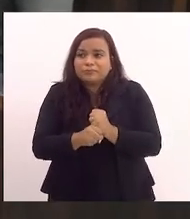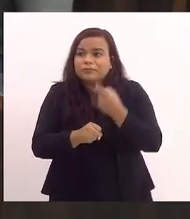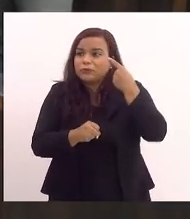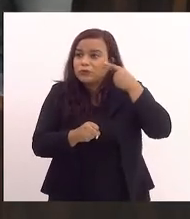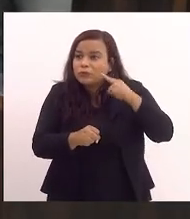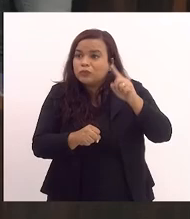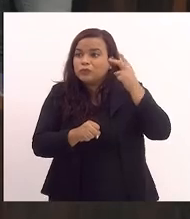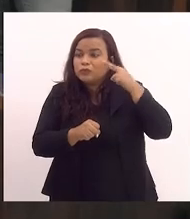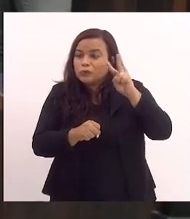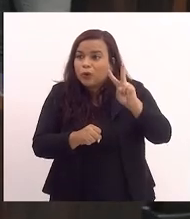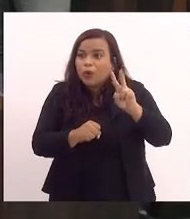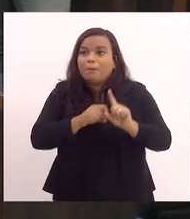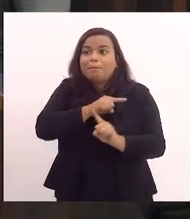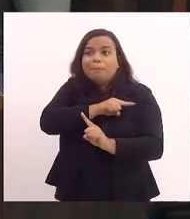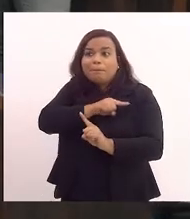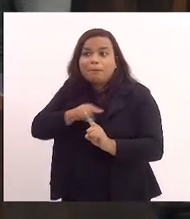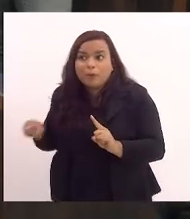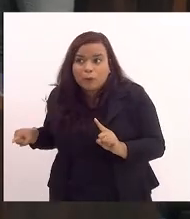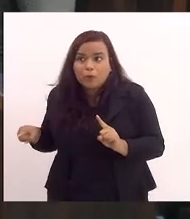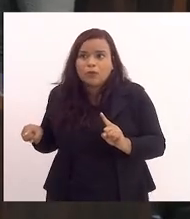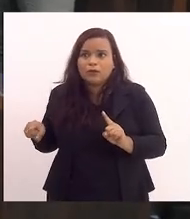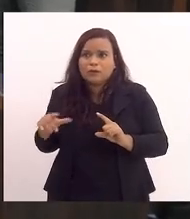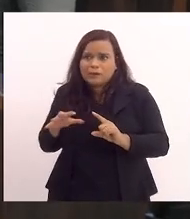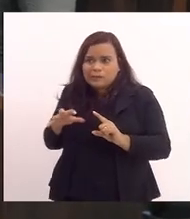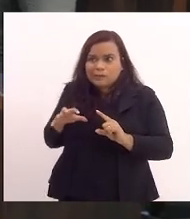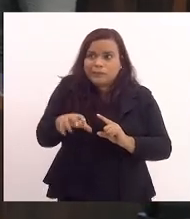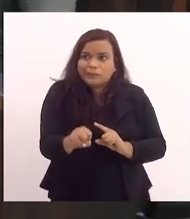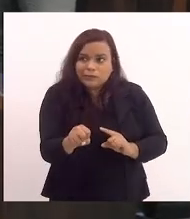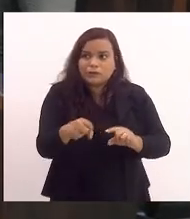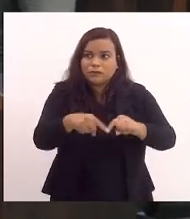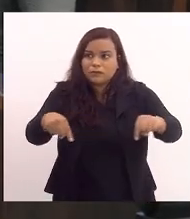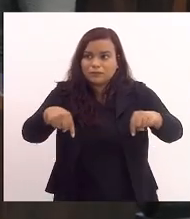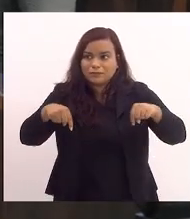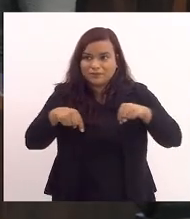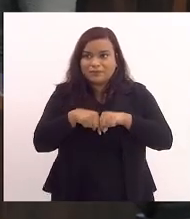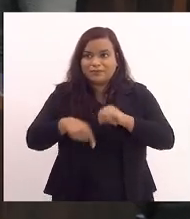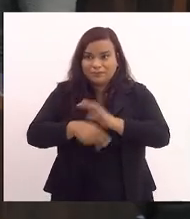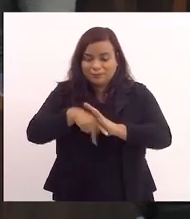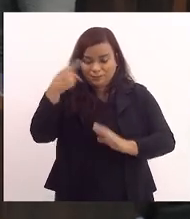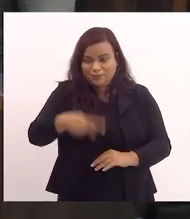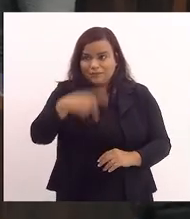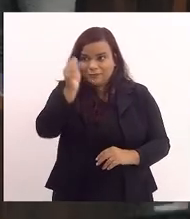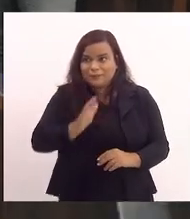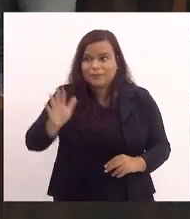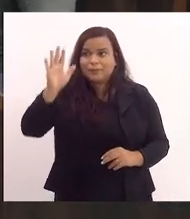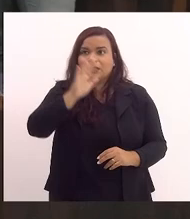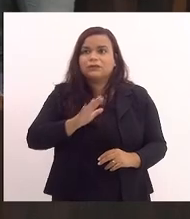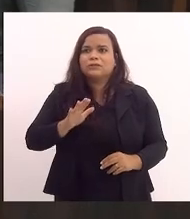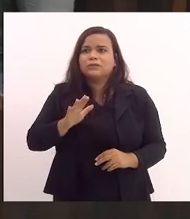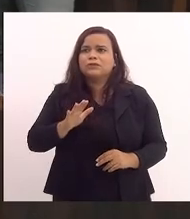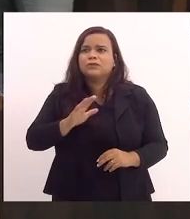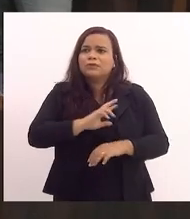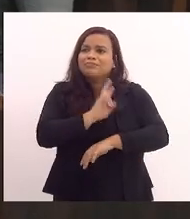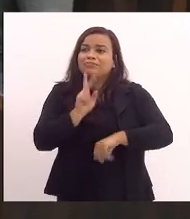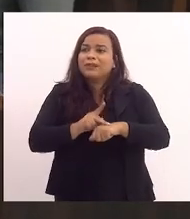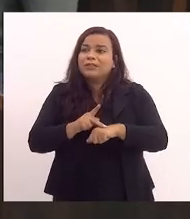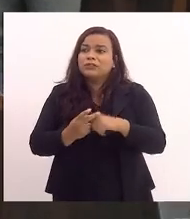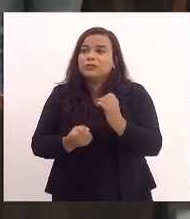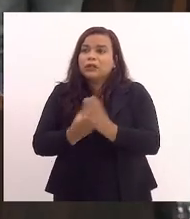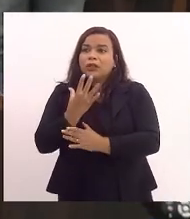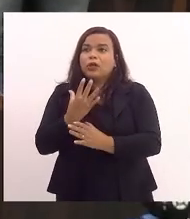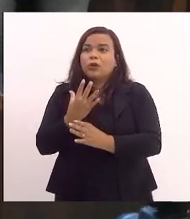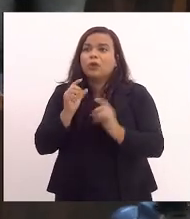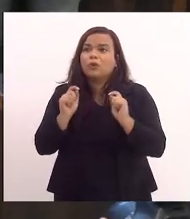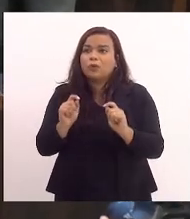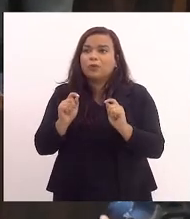era proibido ocupar terras no Brasil. Um país que foi construído sobre a colonização, ou seja, sobre